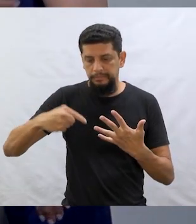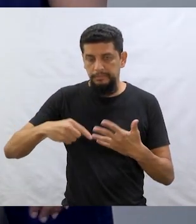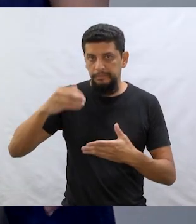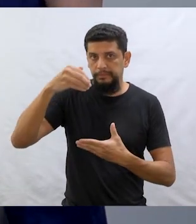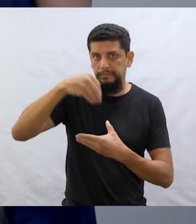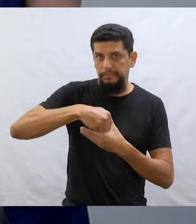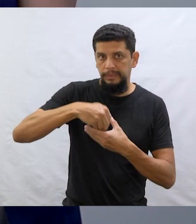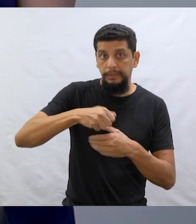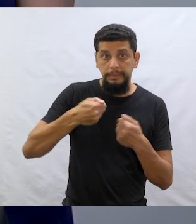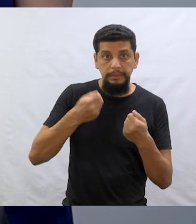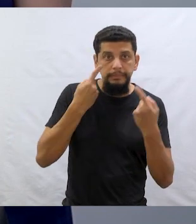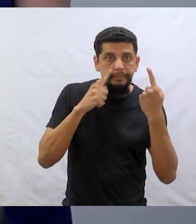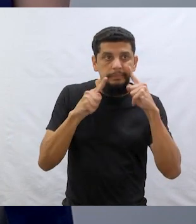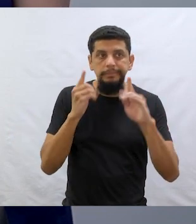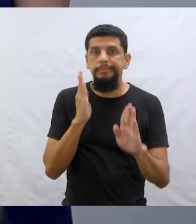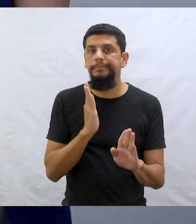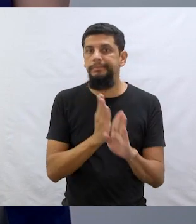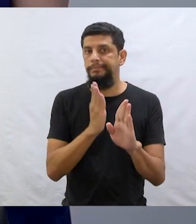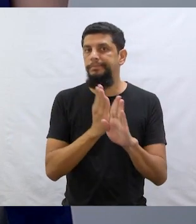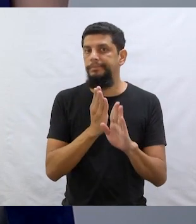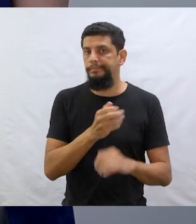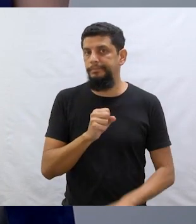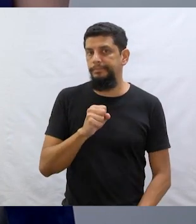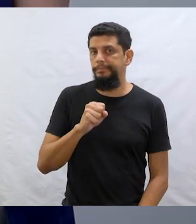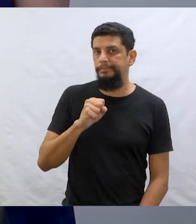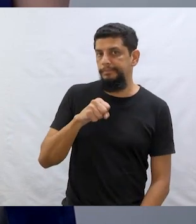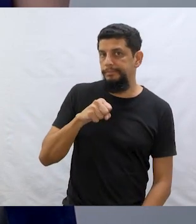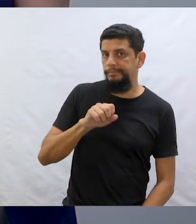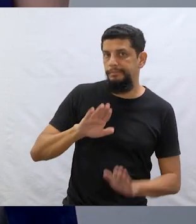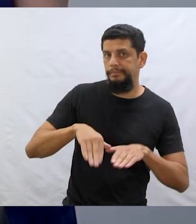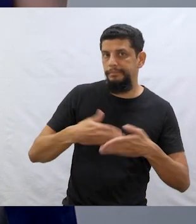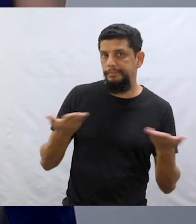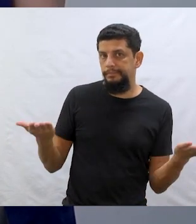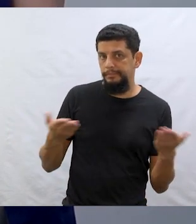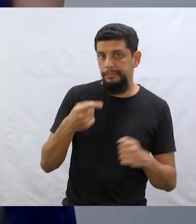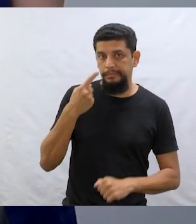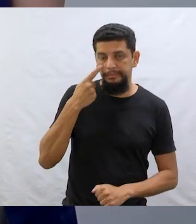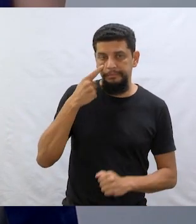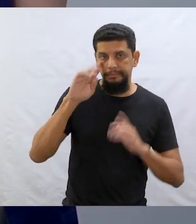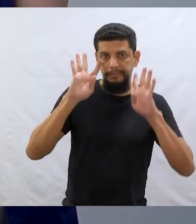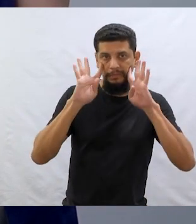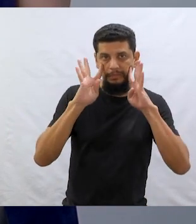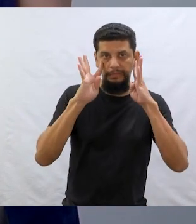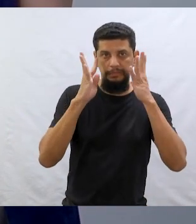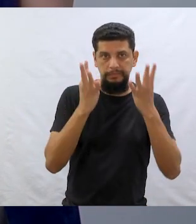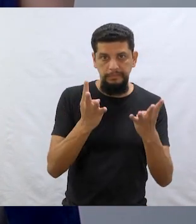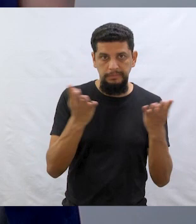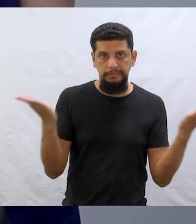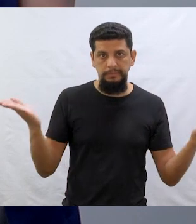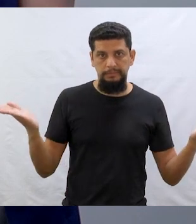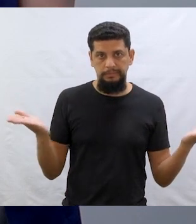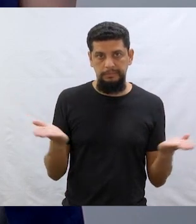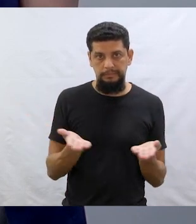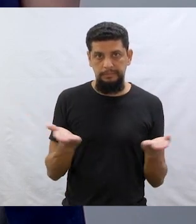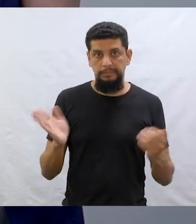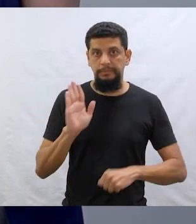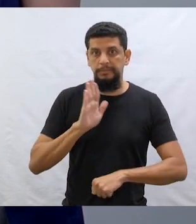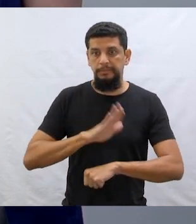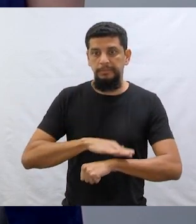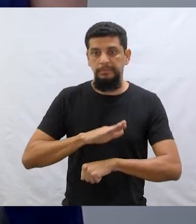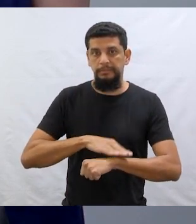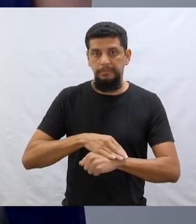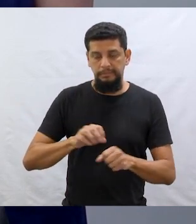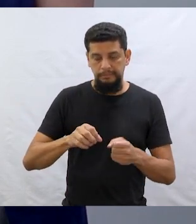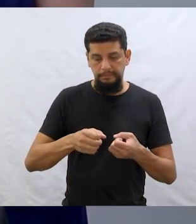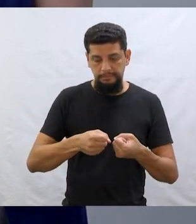nós temos que adivinhar o que é. Sim. Então, vamos prestar atenção, que agora é o